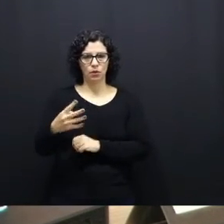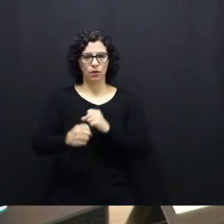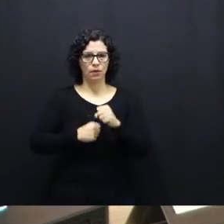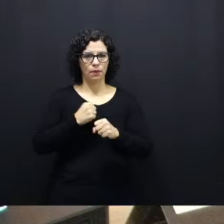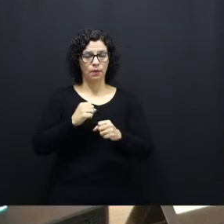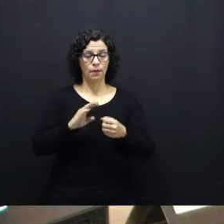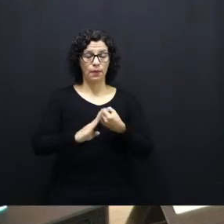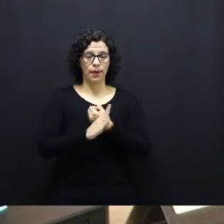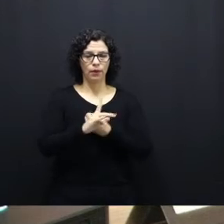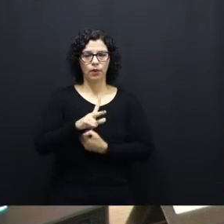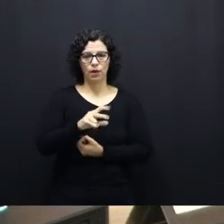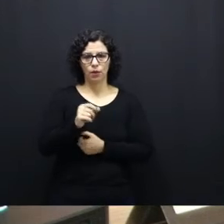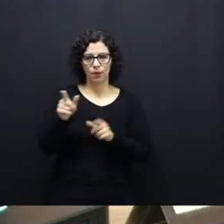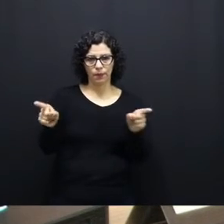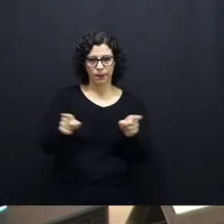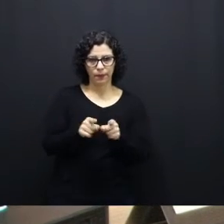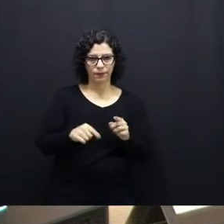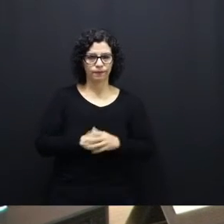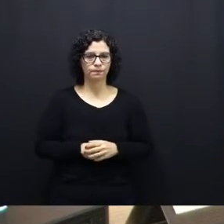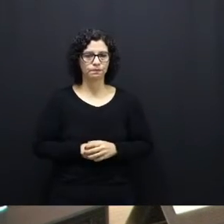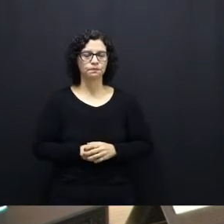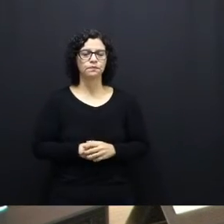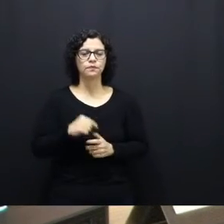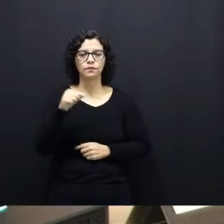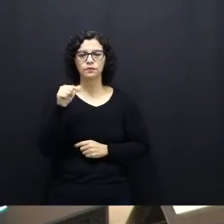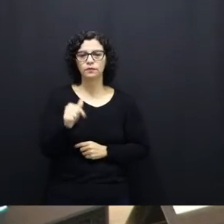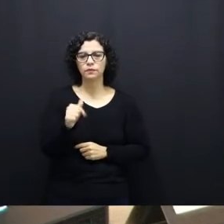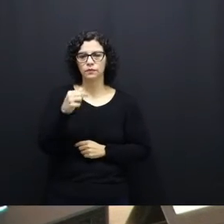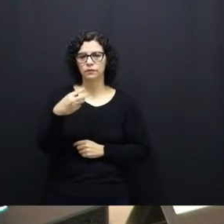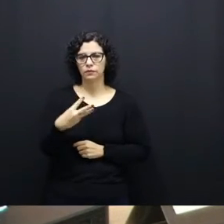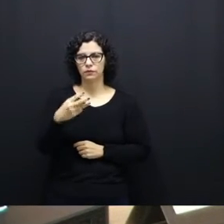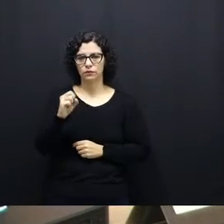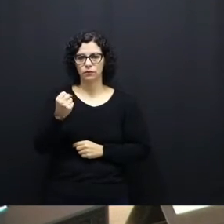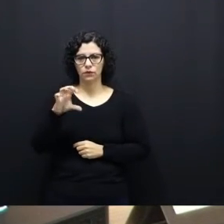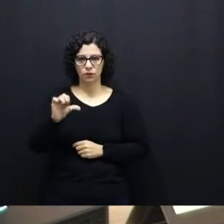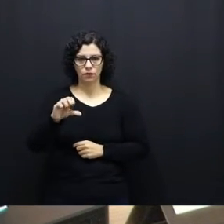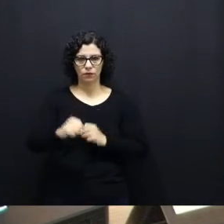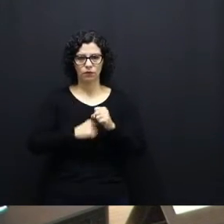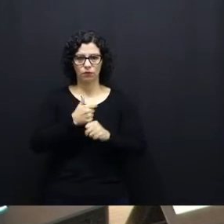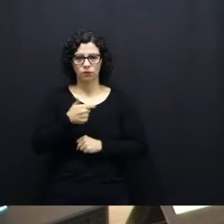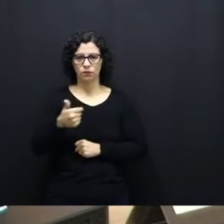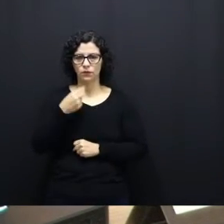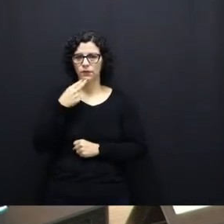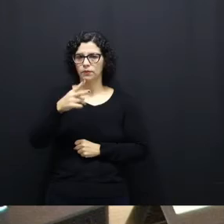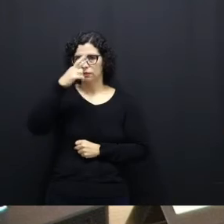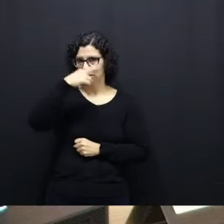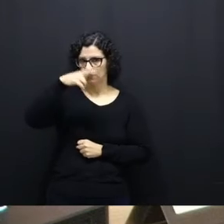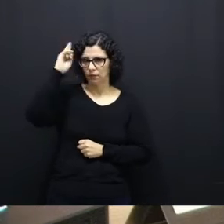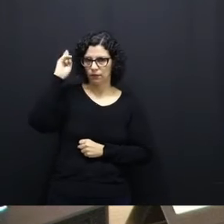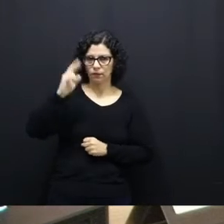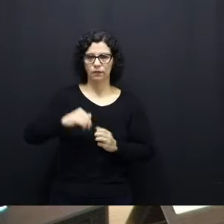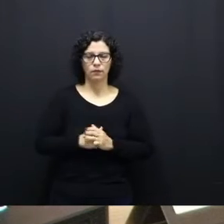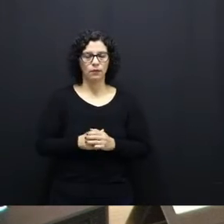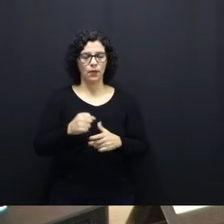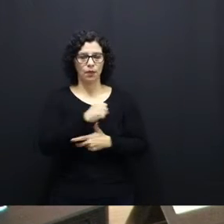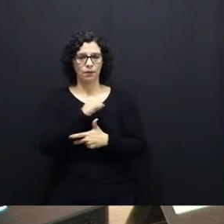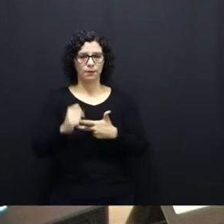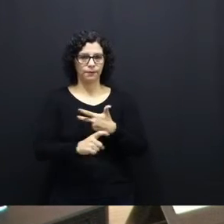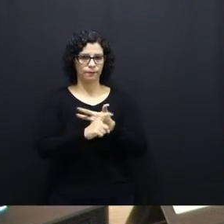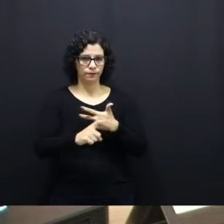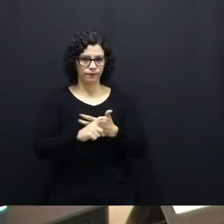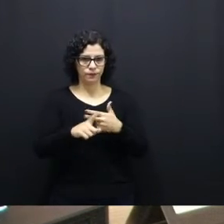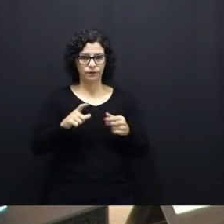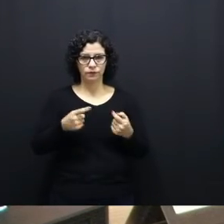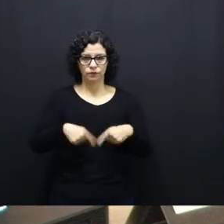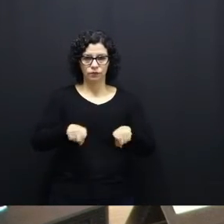bairro Rio Pequeno indicação do 7339 2022 Vereador Renê Machado ao poder executivo